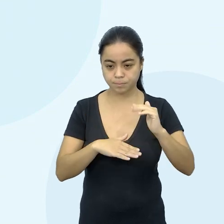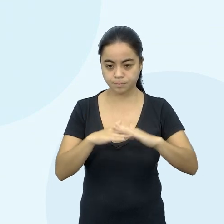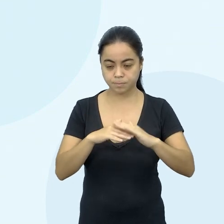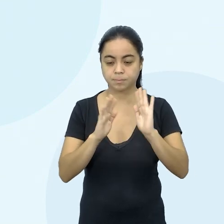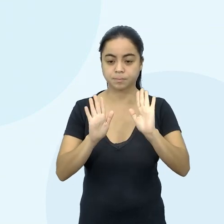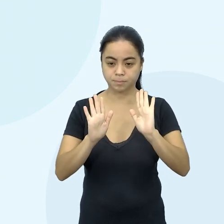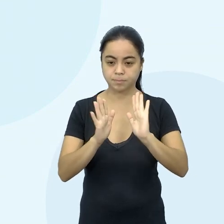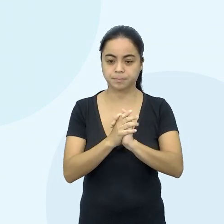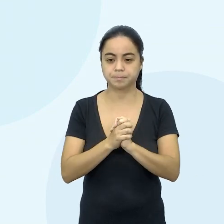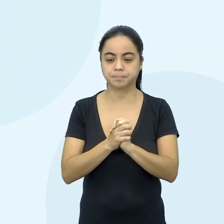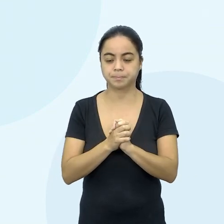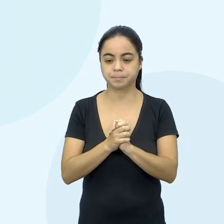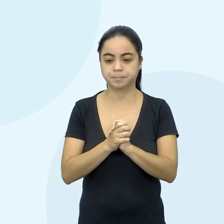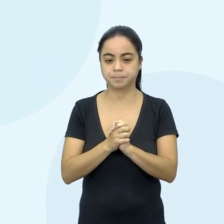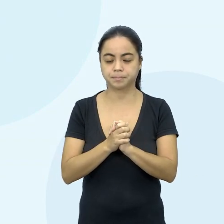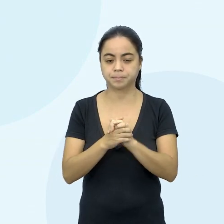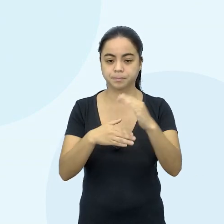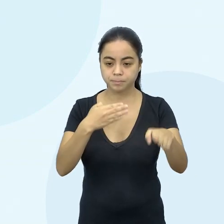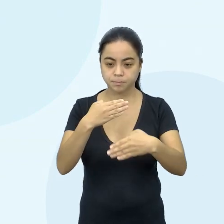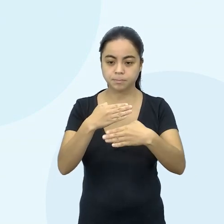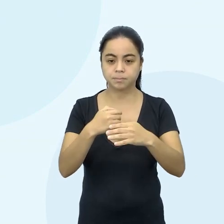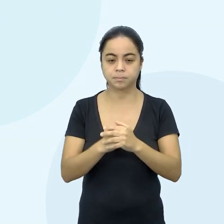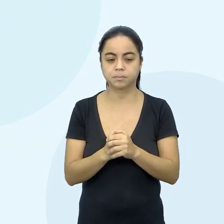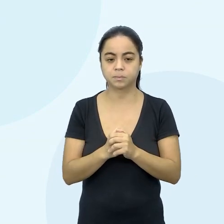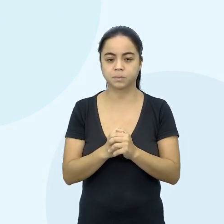tá, pessoal? Então vamos para o próximo slide.